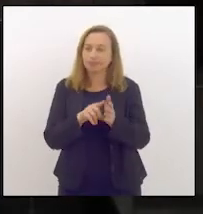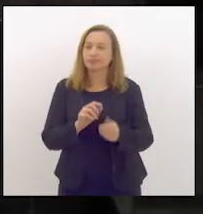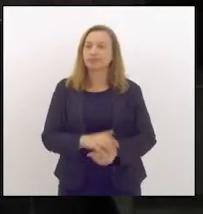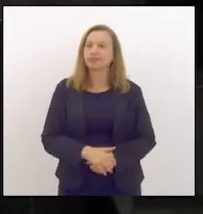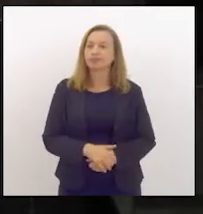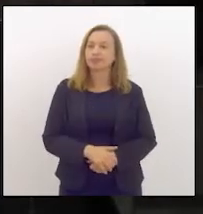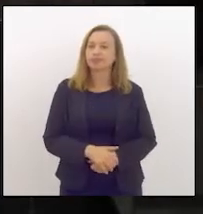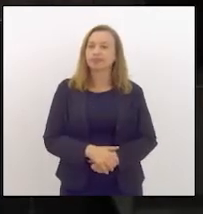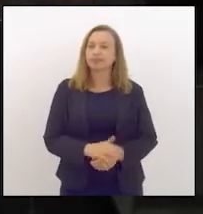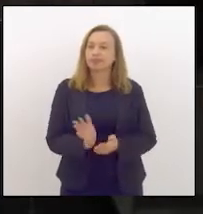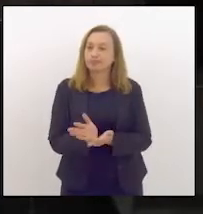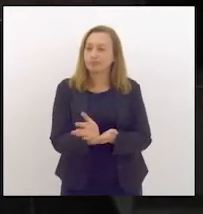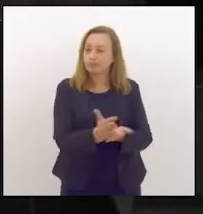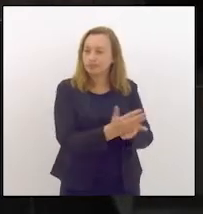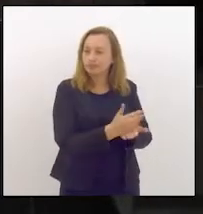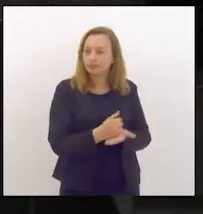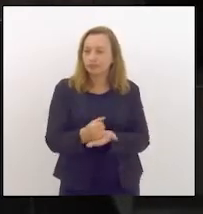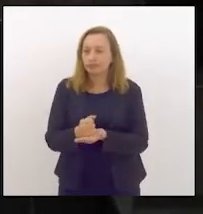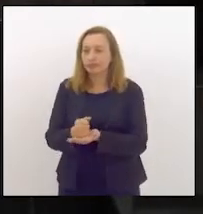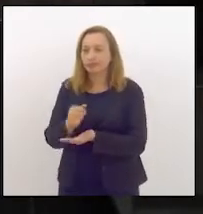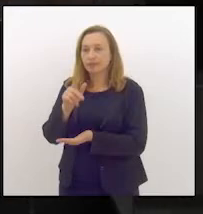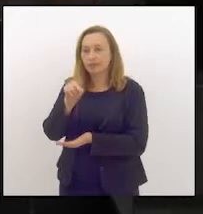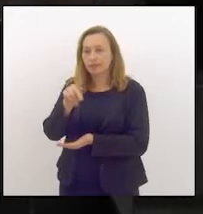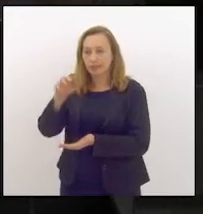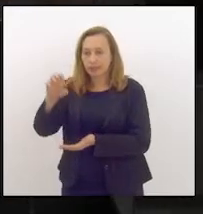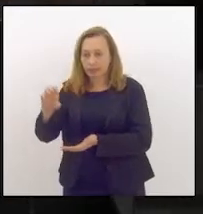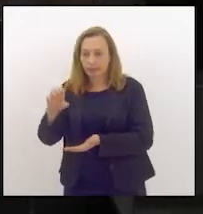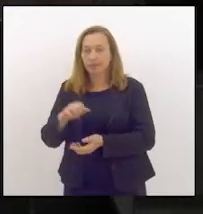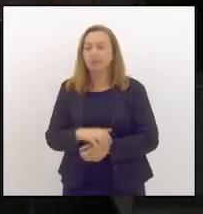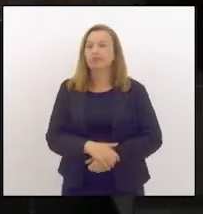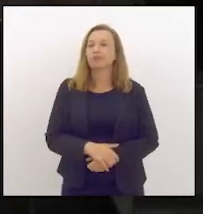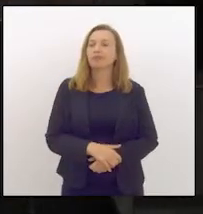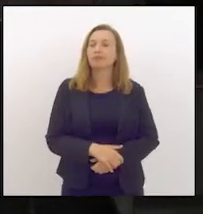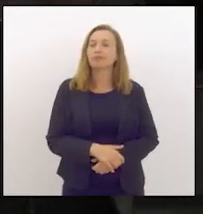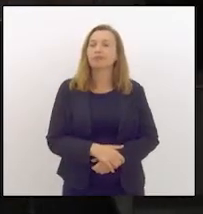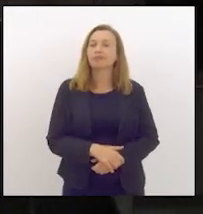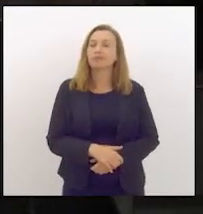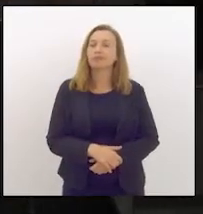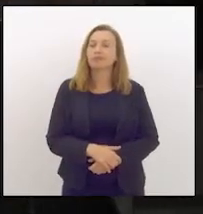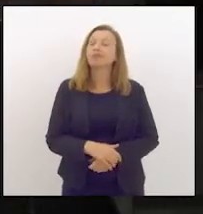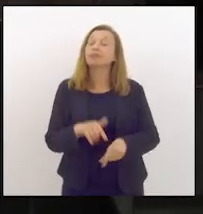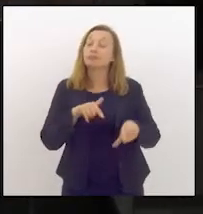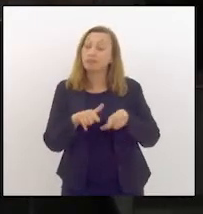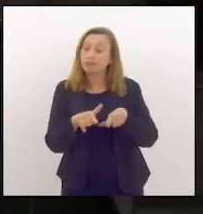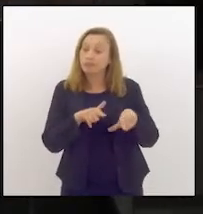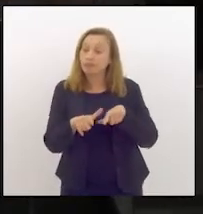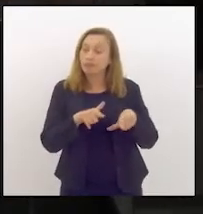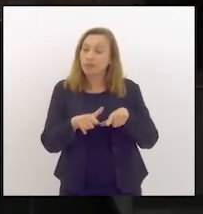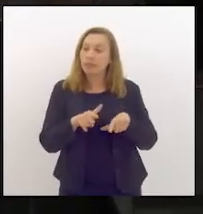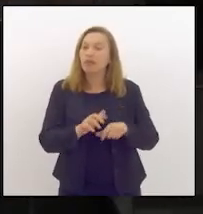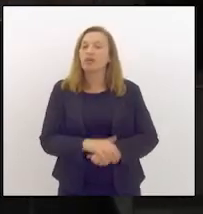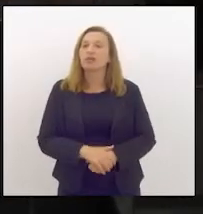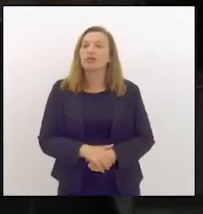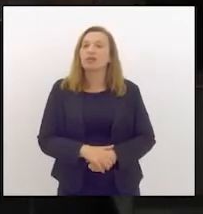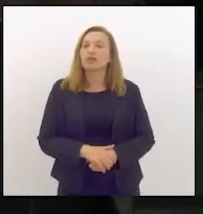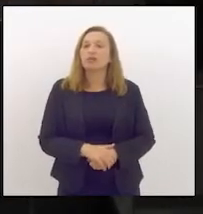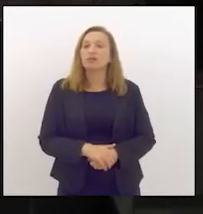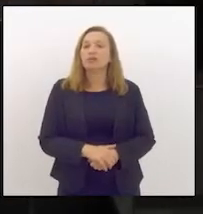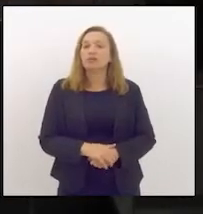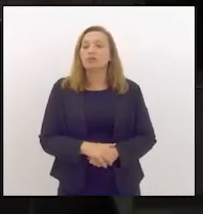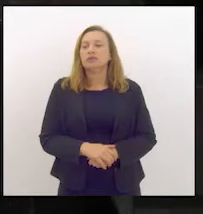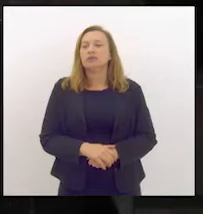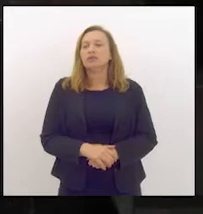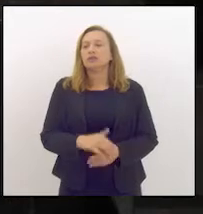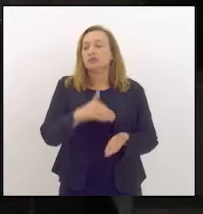das arrecadações de espera para que ela trabalhasse para fazenda